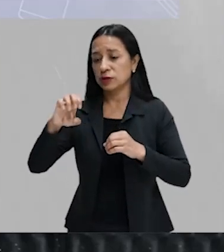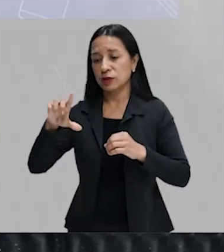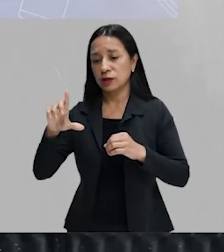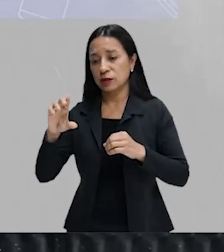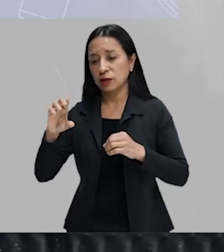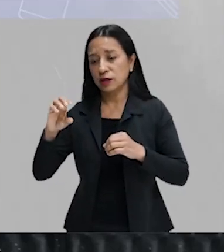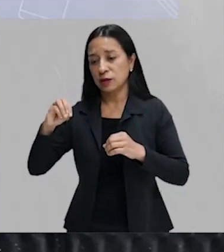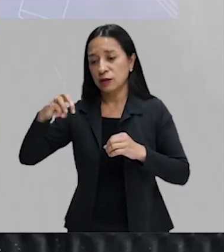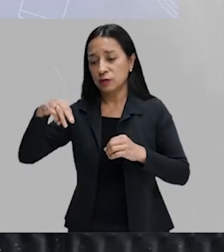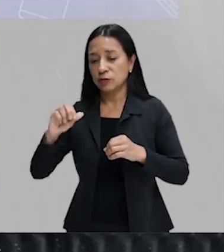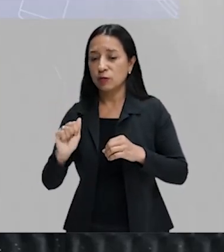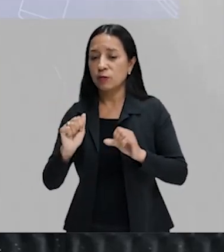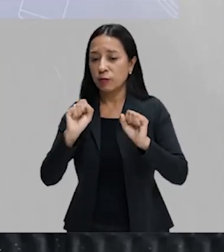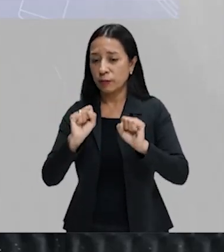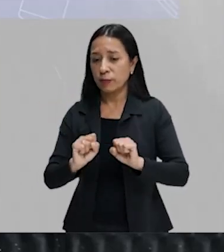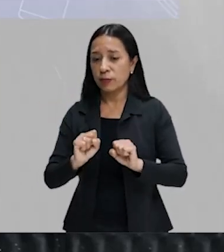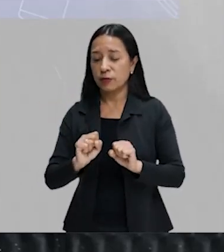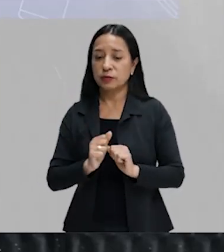animal ele pode ser